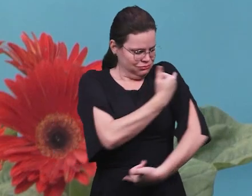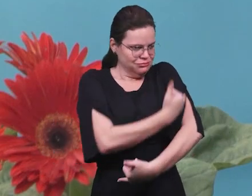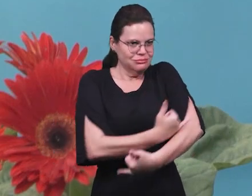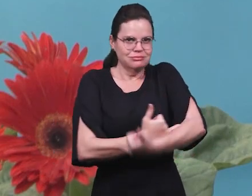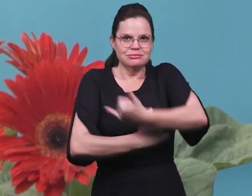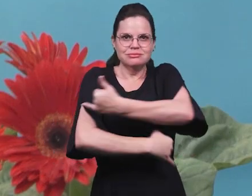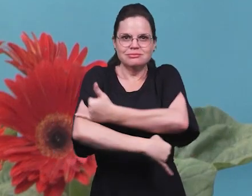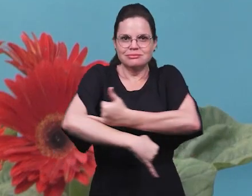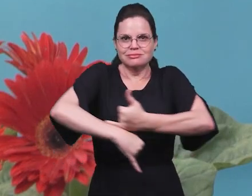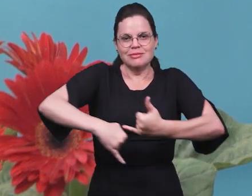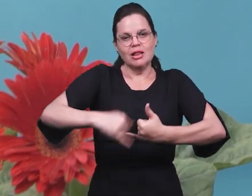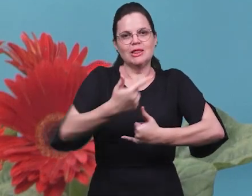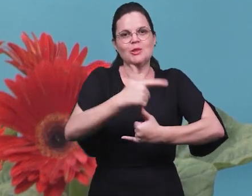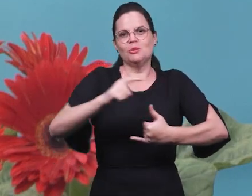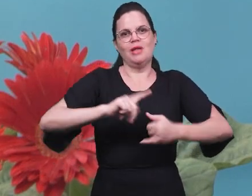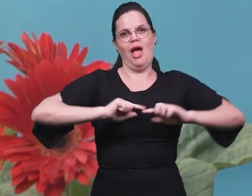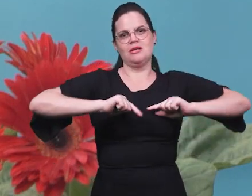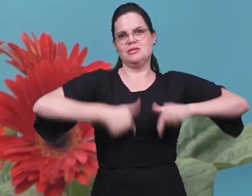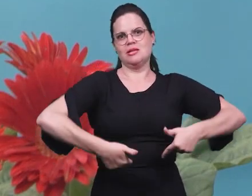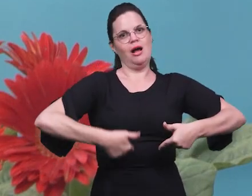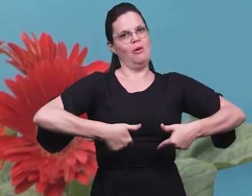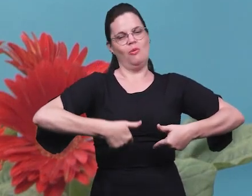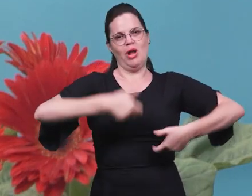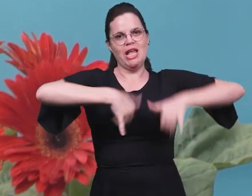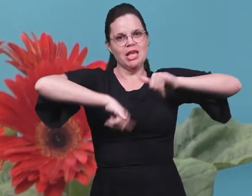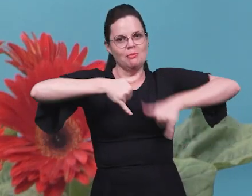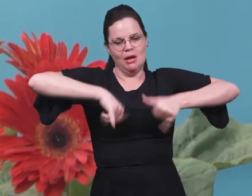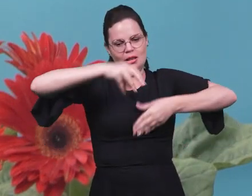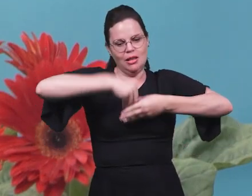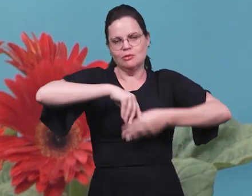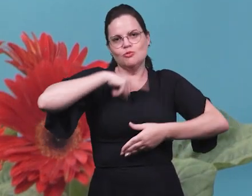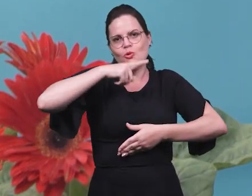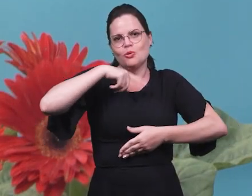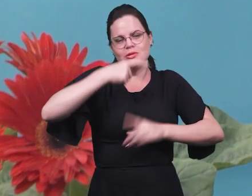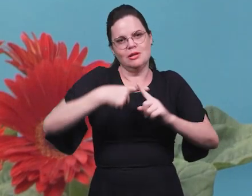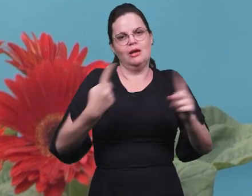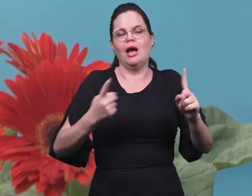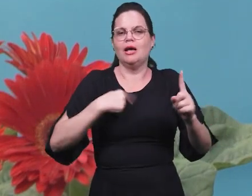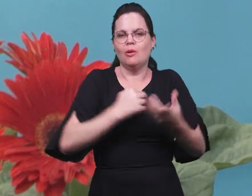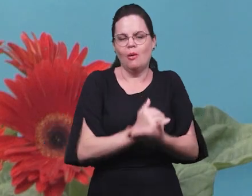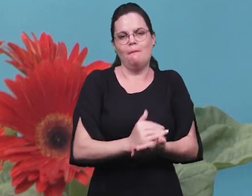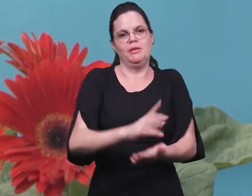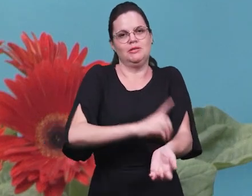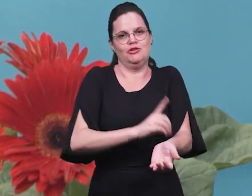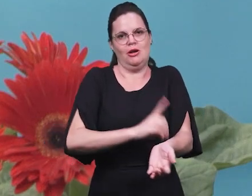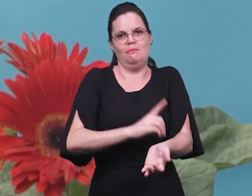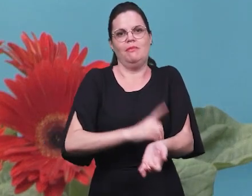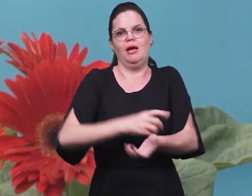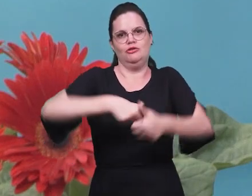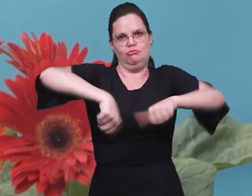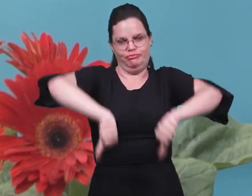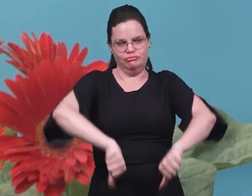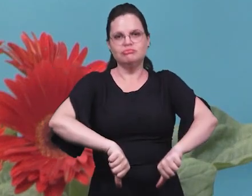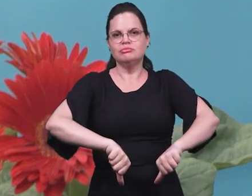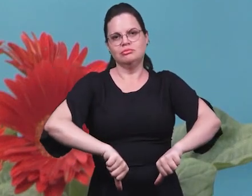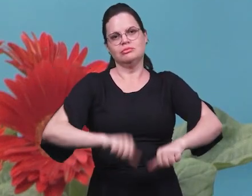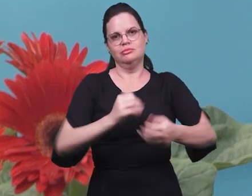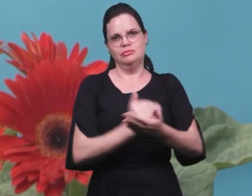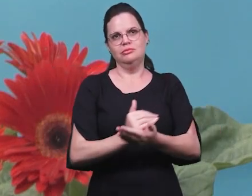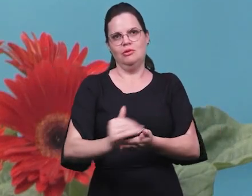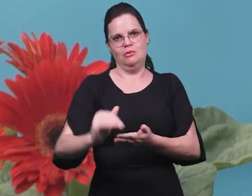não é eliminado de maneira adequada exatamente pela glicemia elevada. E aí sim, aí começa a acontecer isso